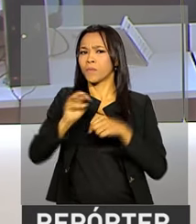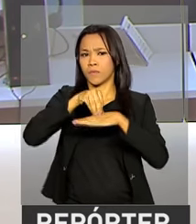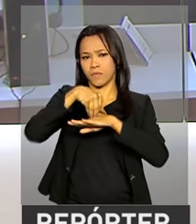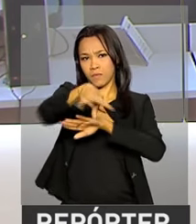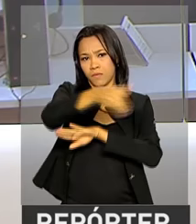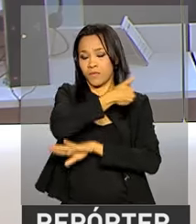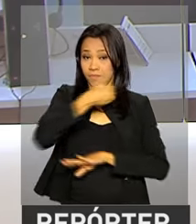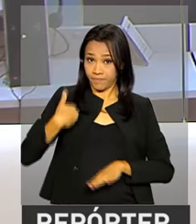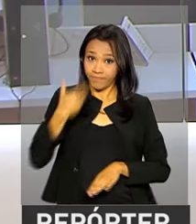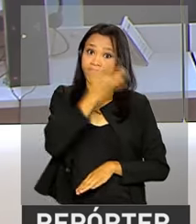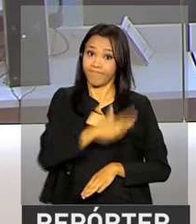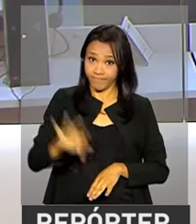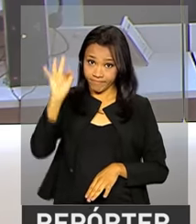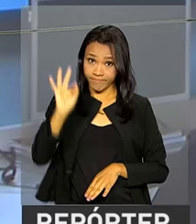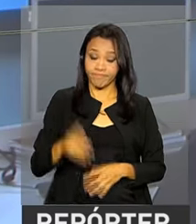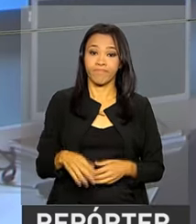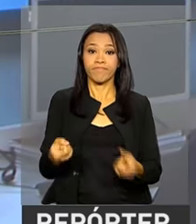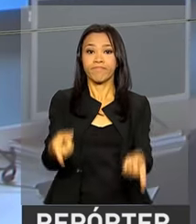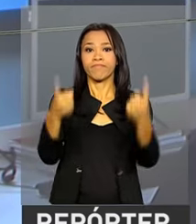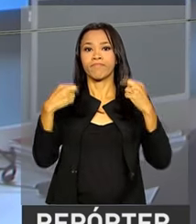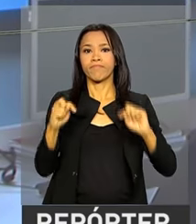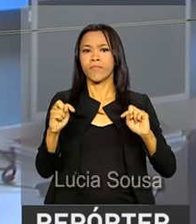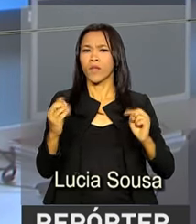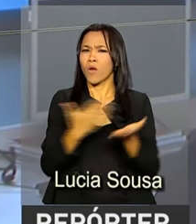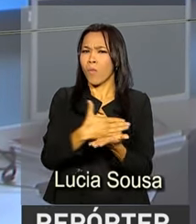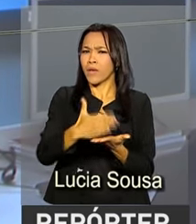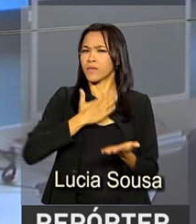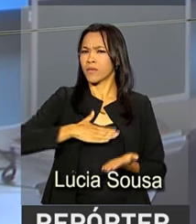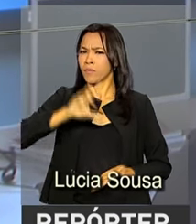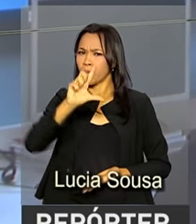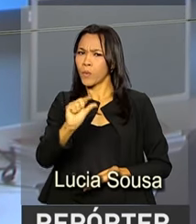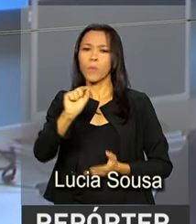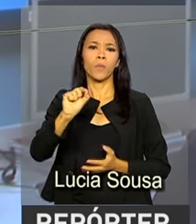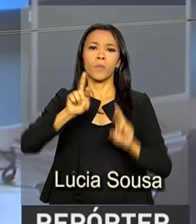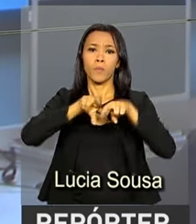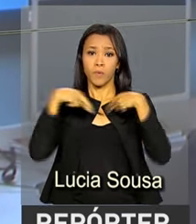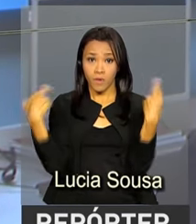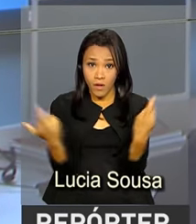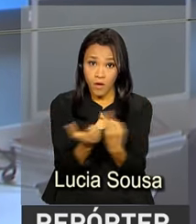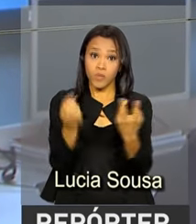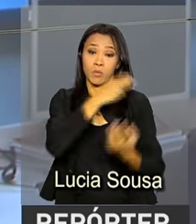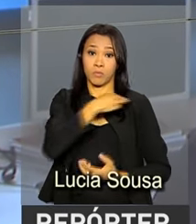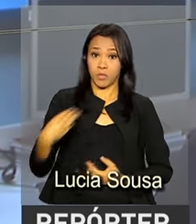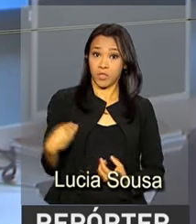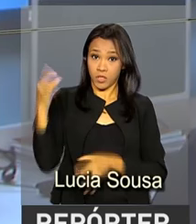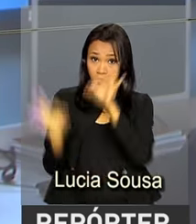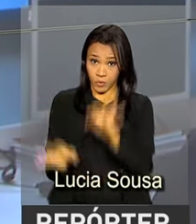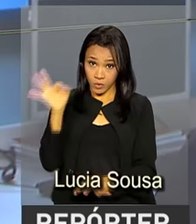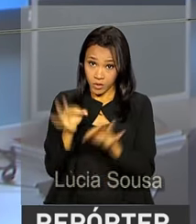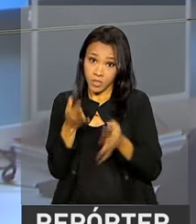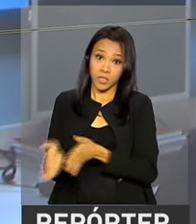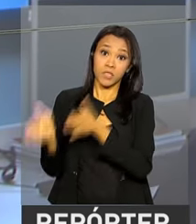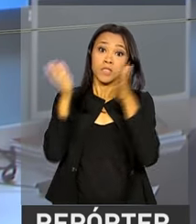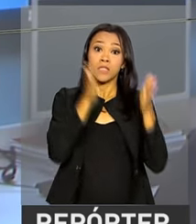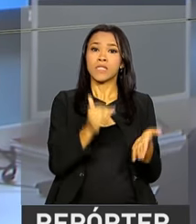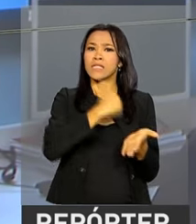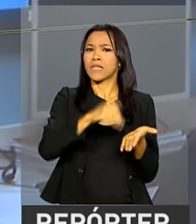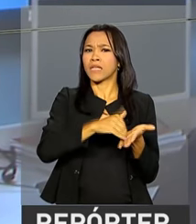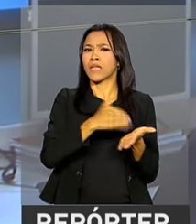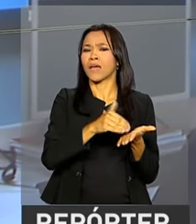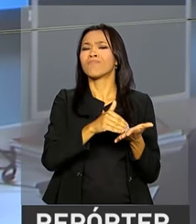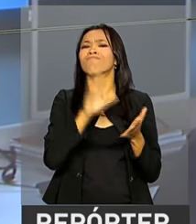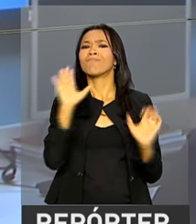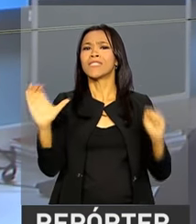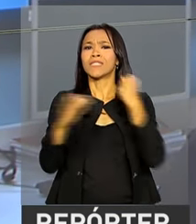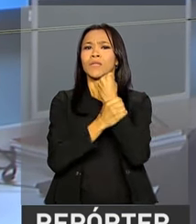notícias do governo federal começa daqui a pouco uma reunião entre o ministro da Justiça Alexandre de Moraes e secretários de